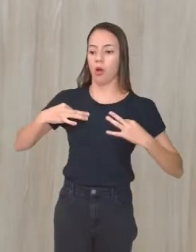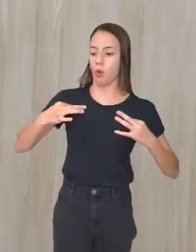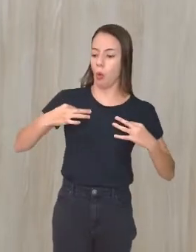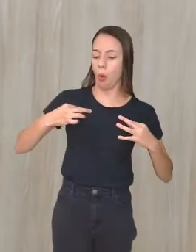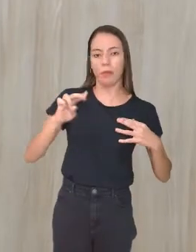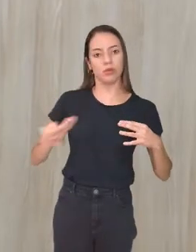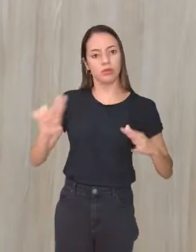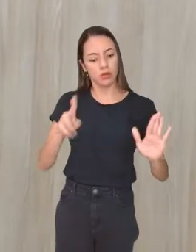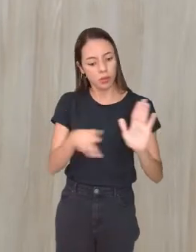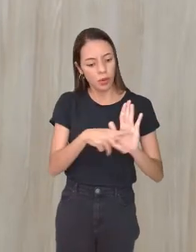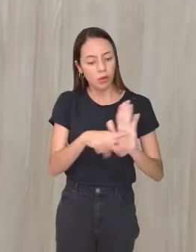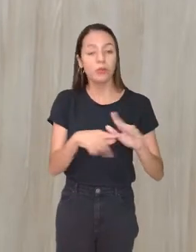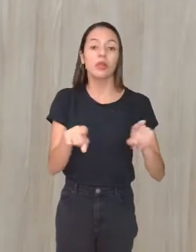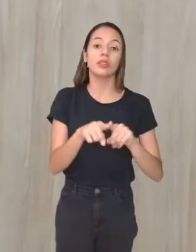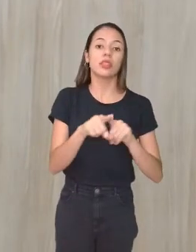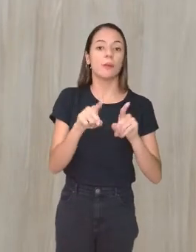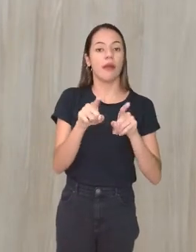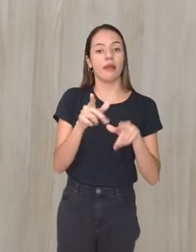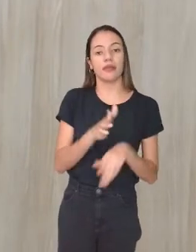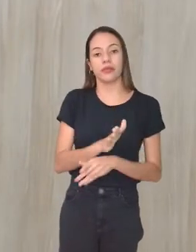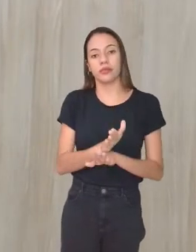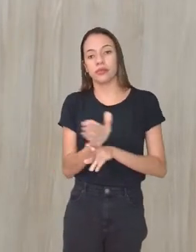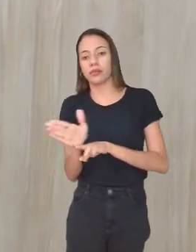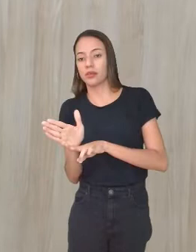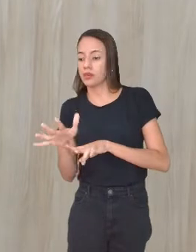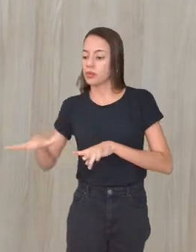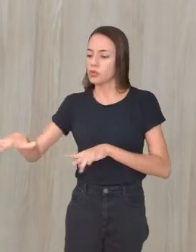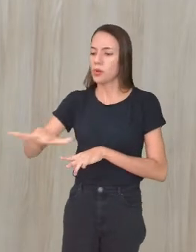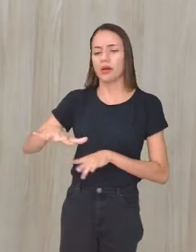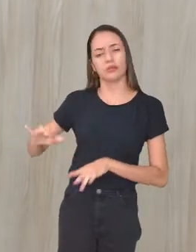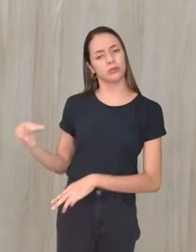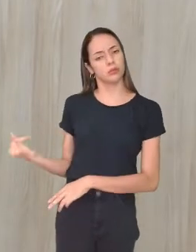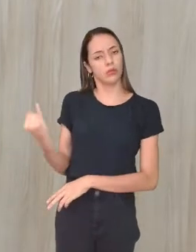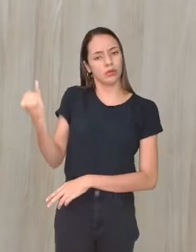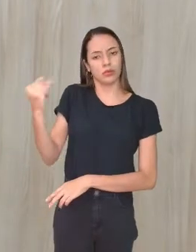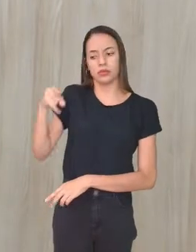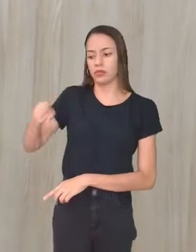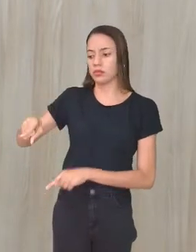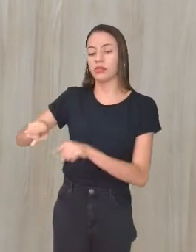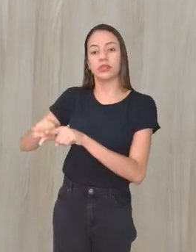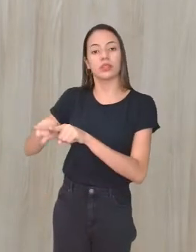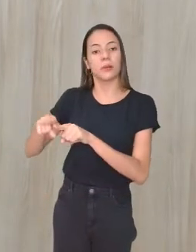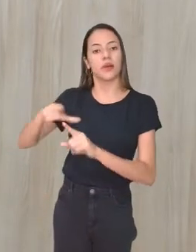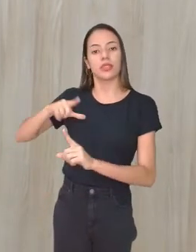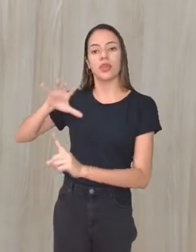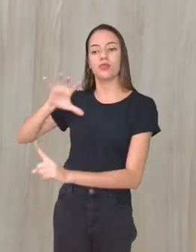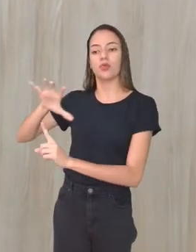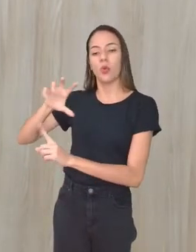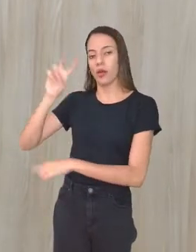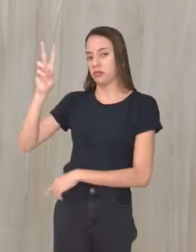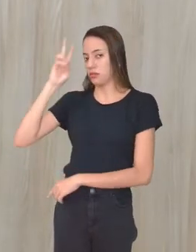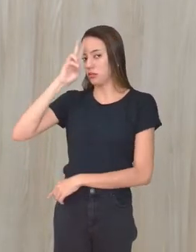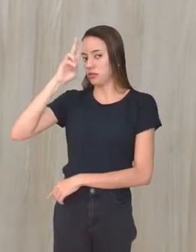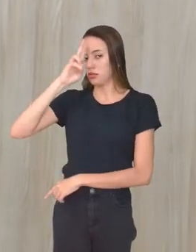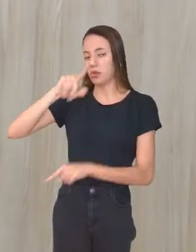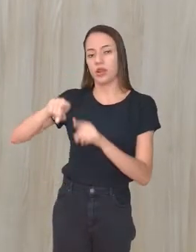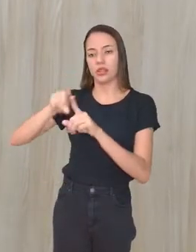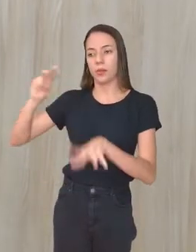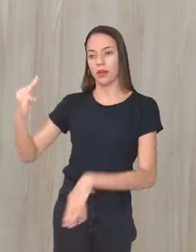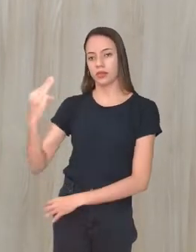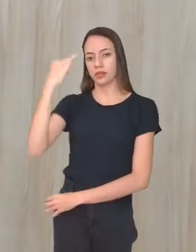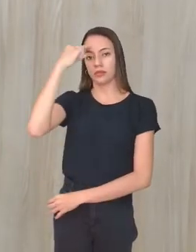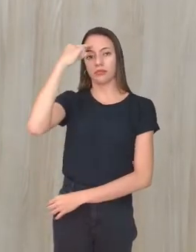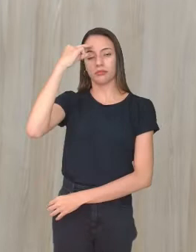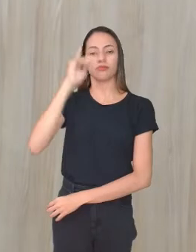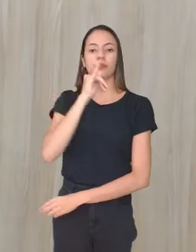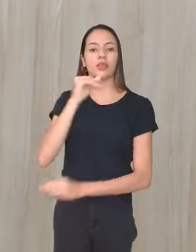jeito, como também tem esses espaços que são super importantes e que guardam também a nossa história, que guardam também a nossa memória, como